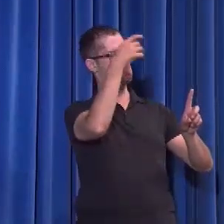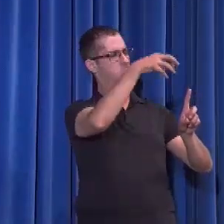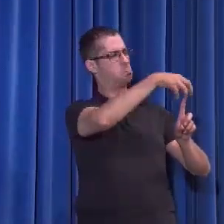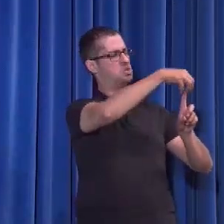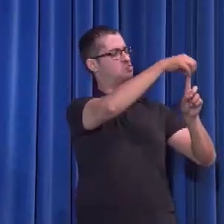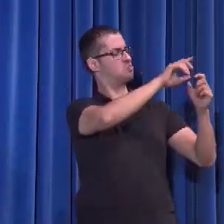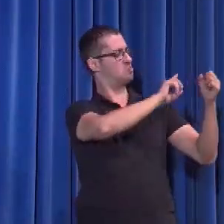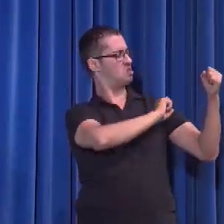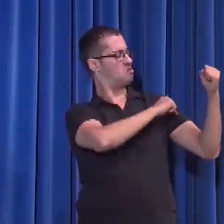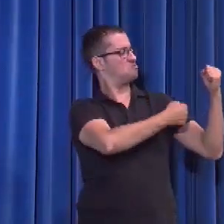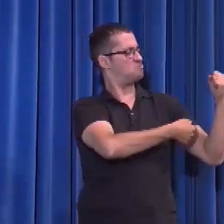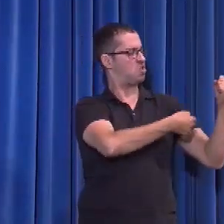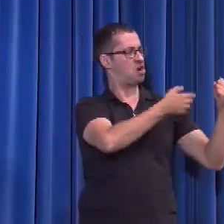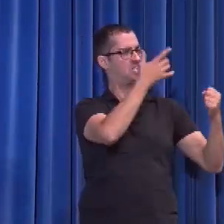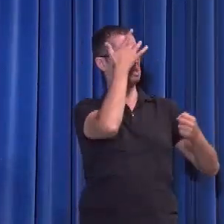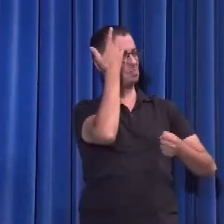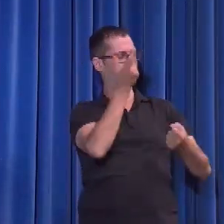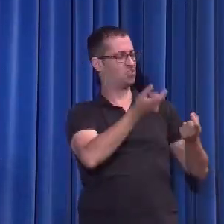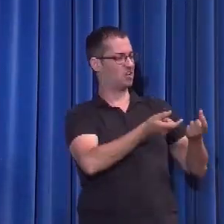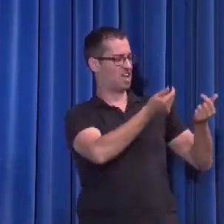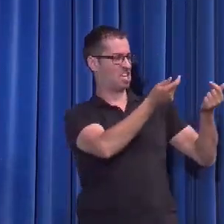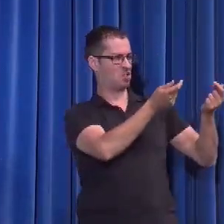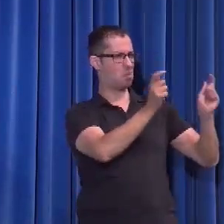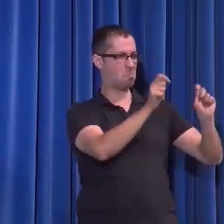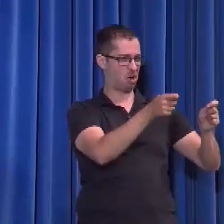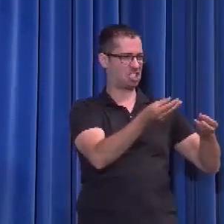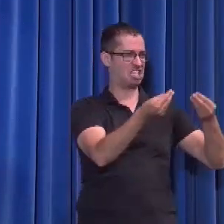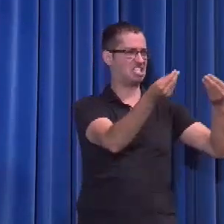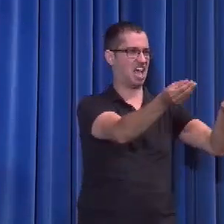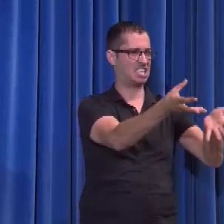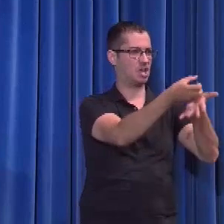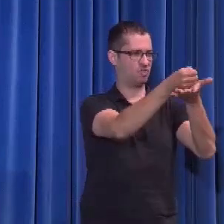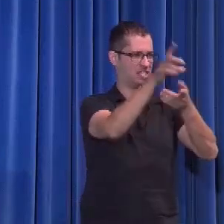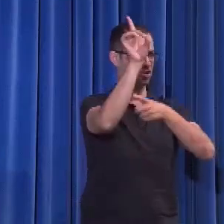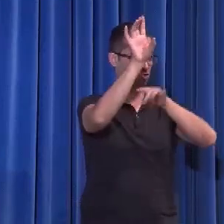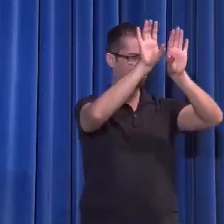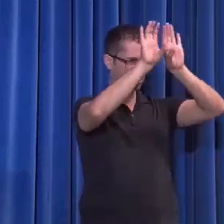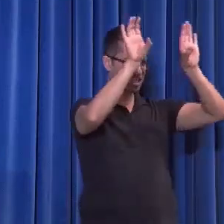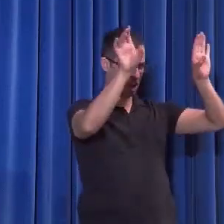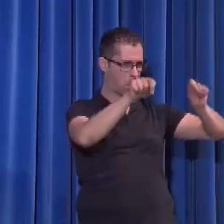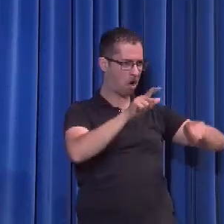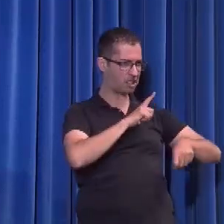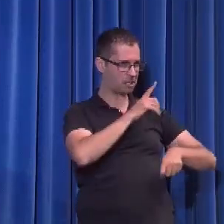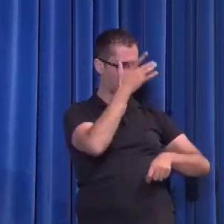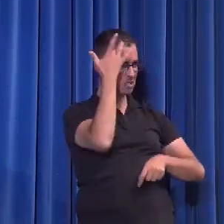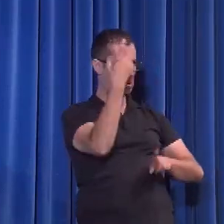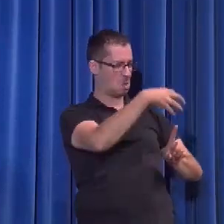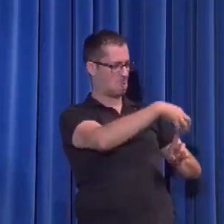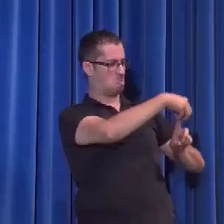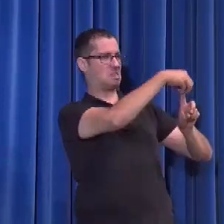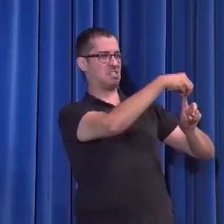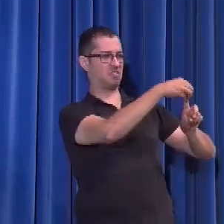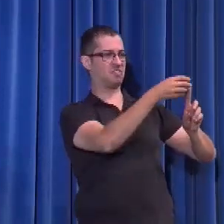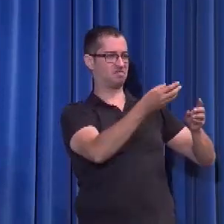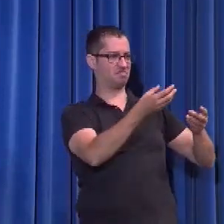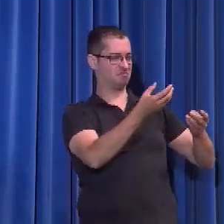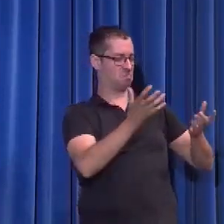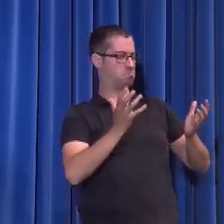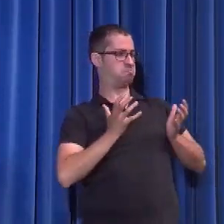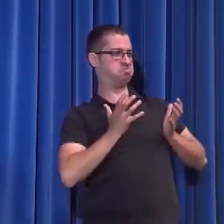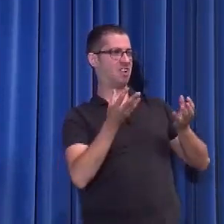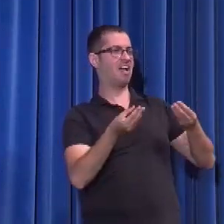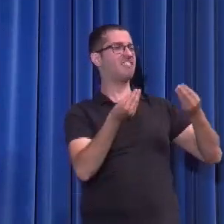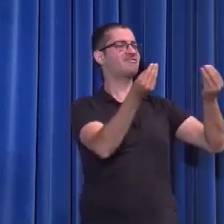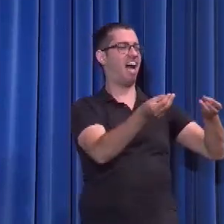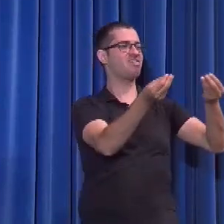rico pode te salvar. Você que está me ouvindo nesta hora e ainda não crê no Senhor Jesus Cristo, entenda isso.